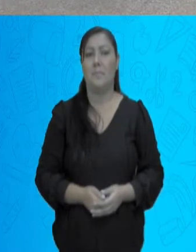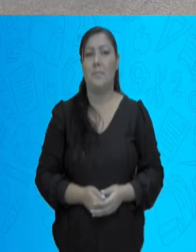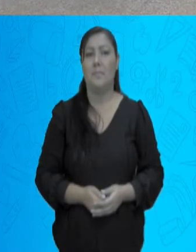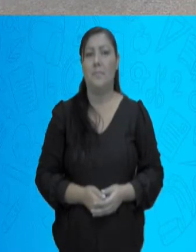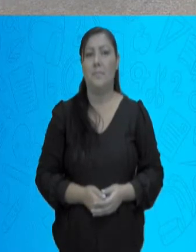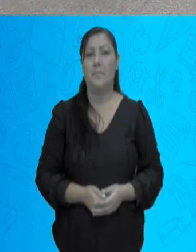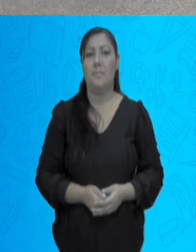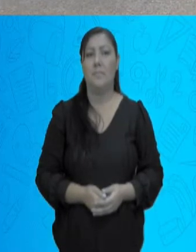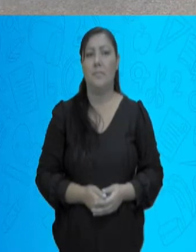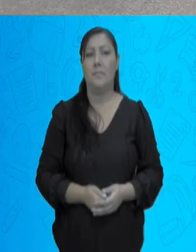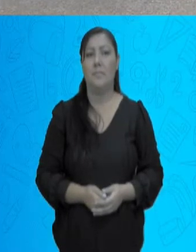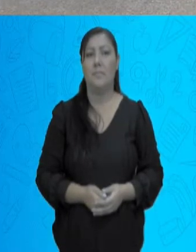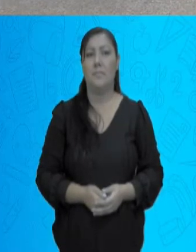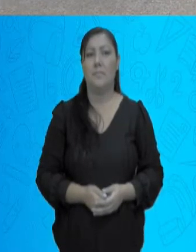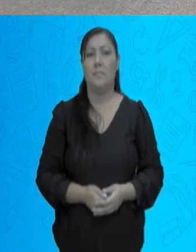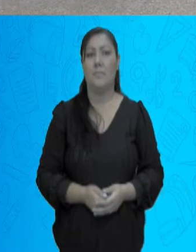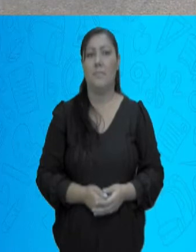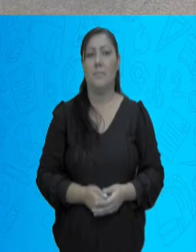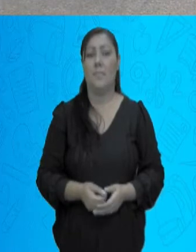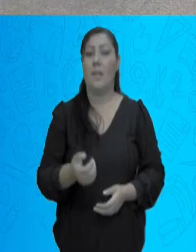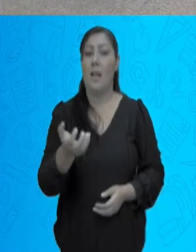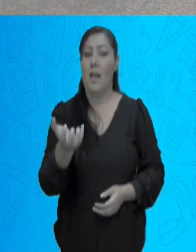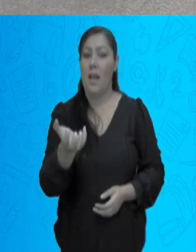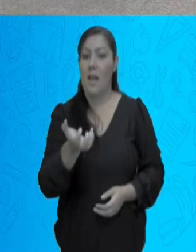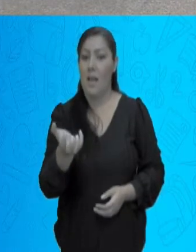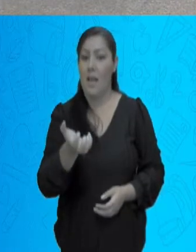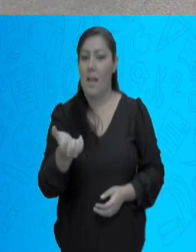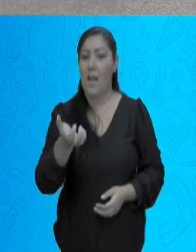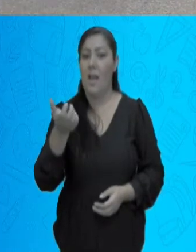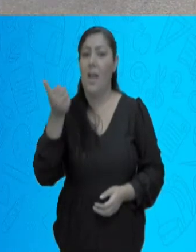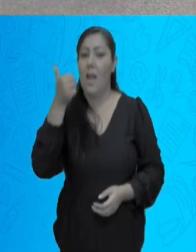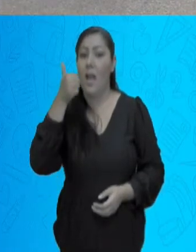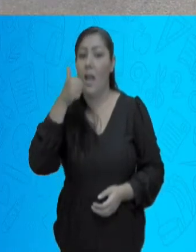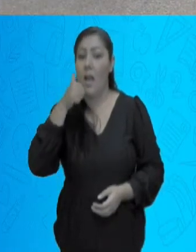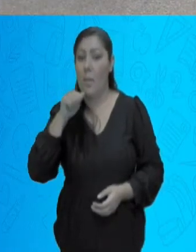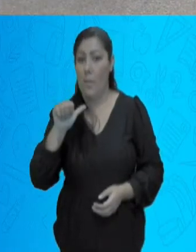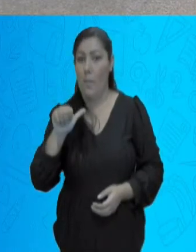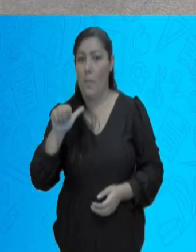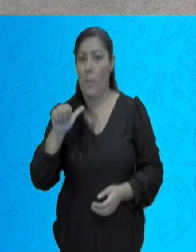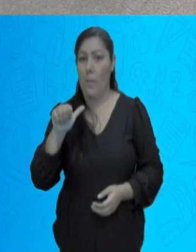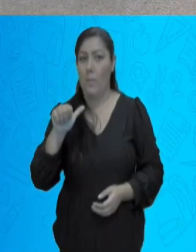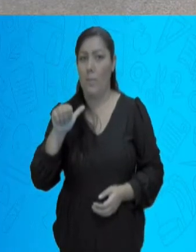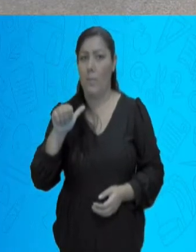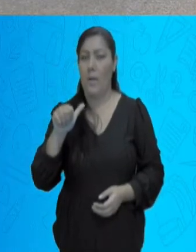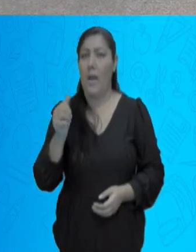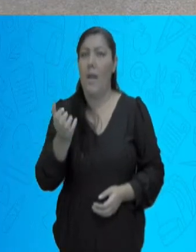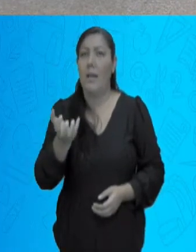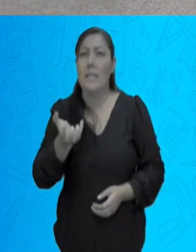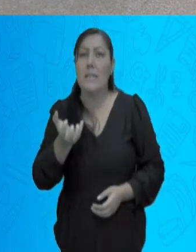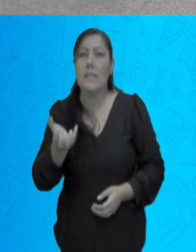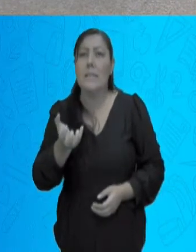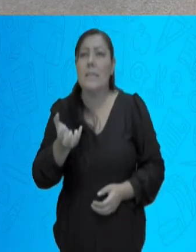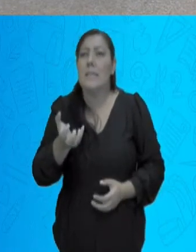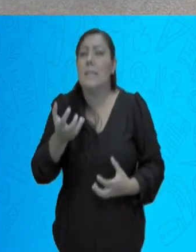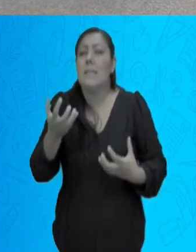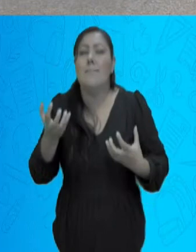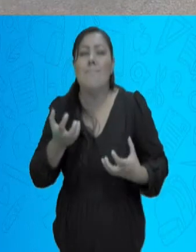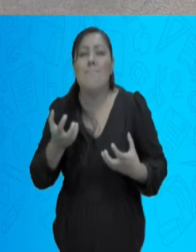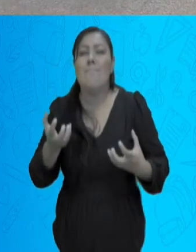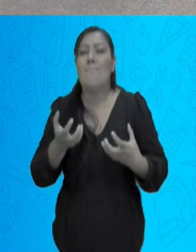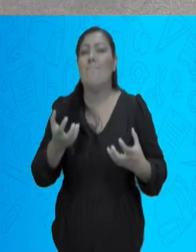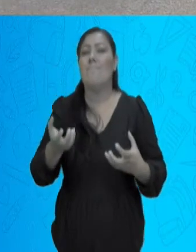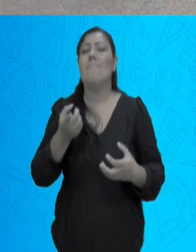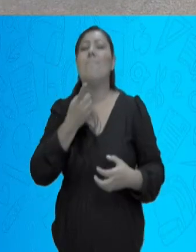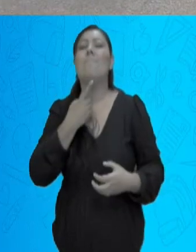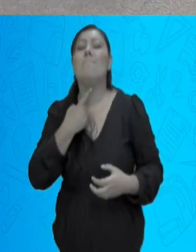o querer da Maria era tão forte que juntou dinheiro para comprar um